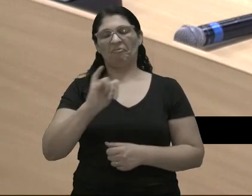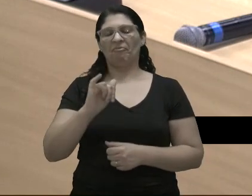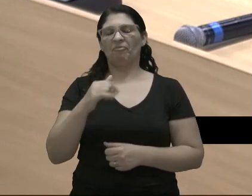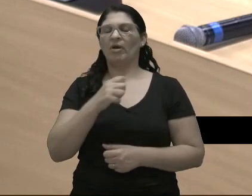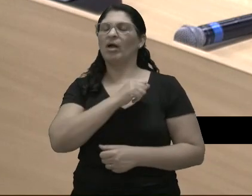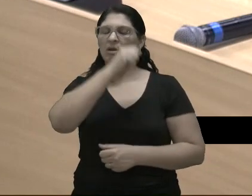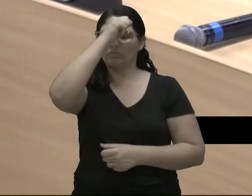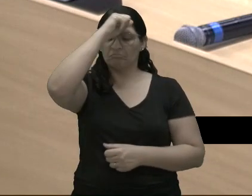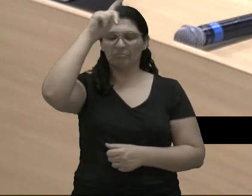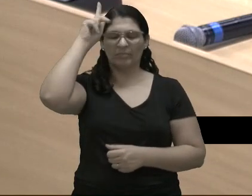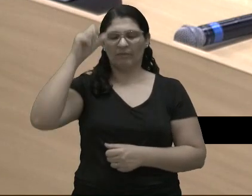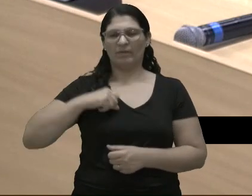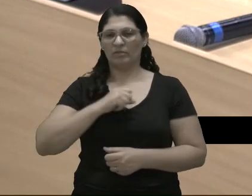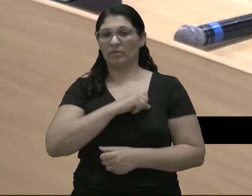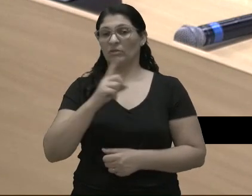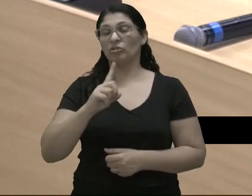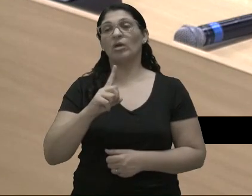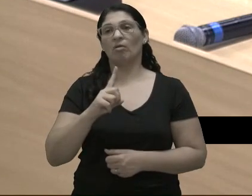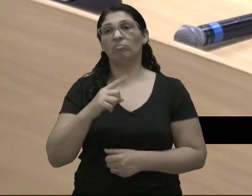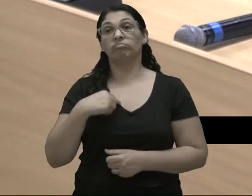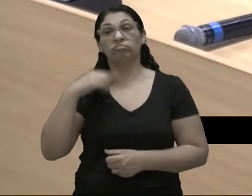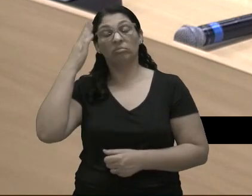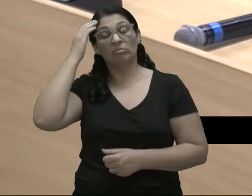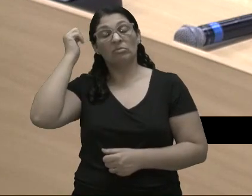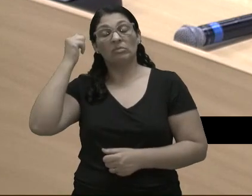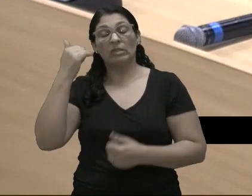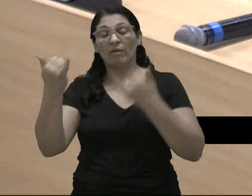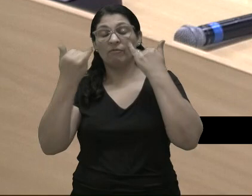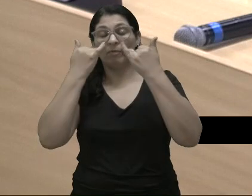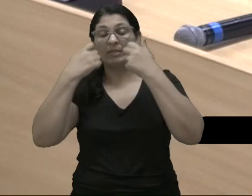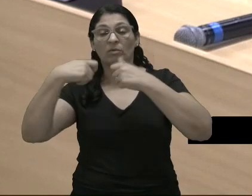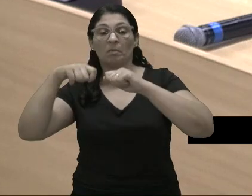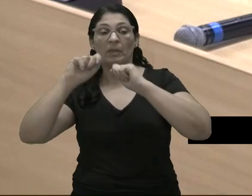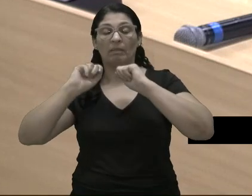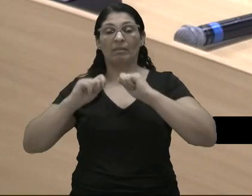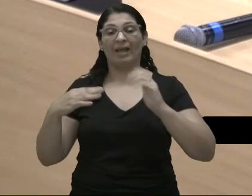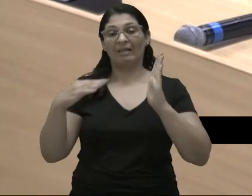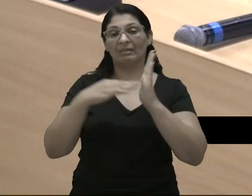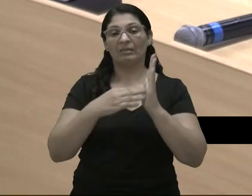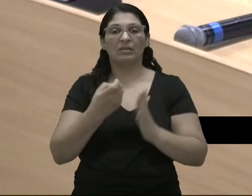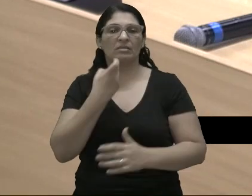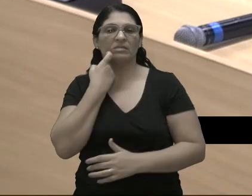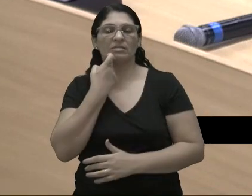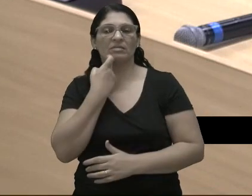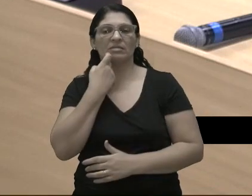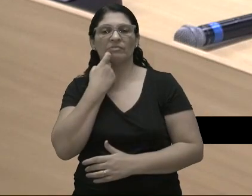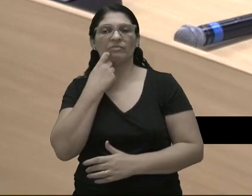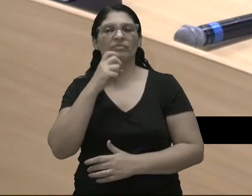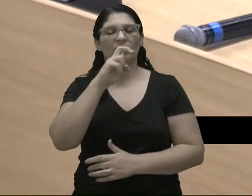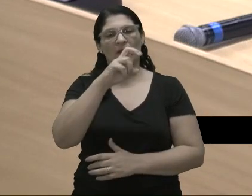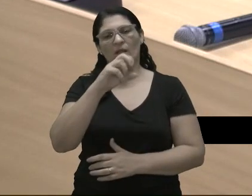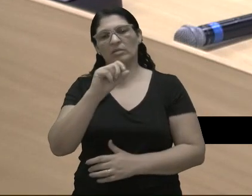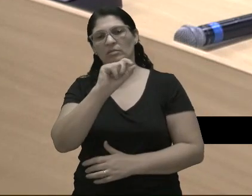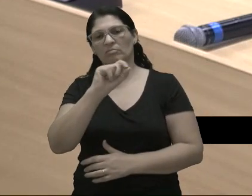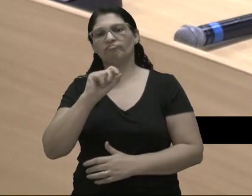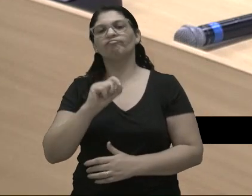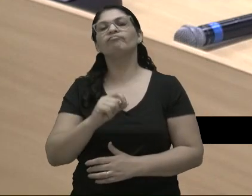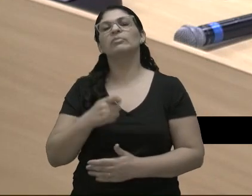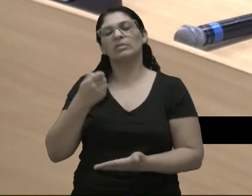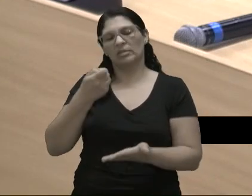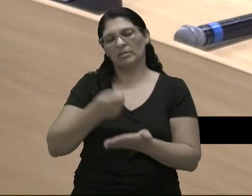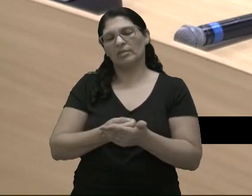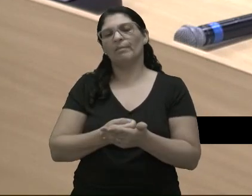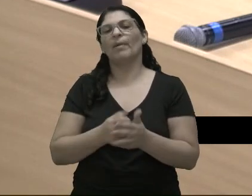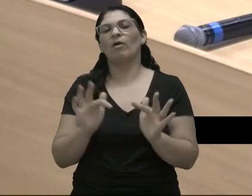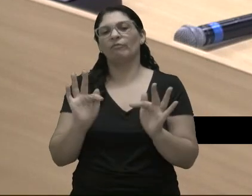Eu não falo com o prefeito, tá. Né? O que foi me passado foi que até a sexta-feira o outro valor vai ser repassado para a gente finalizar